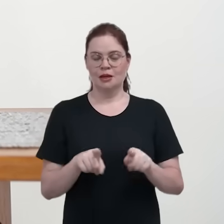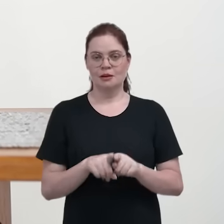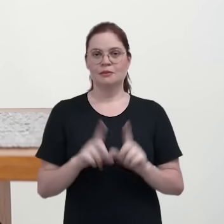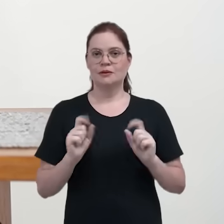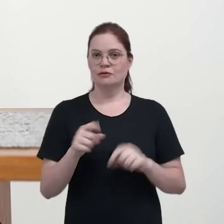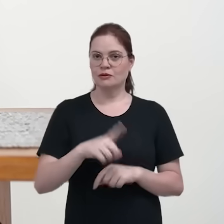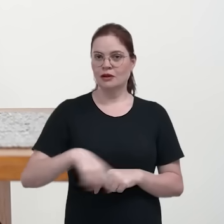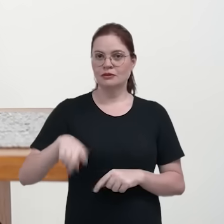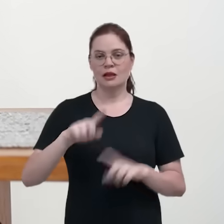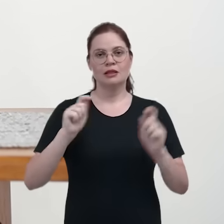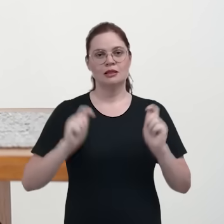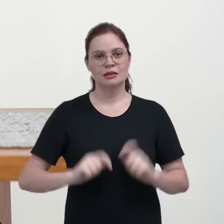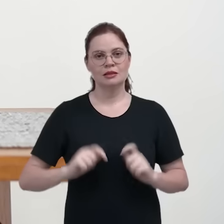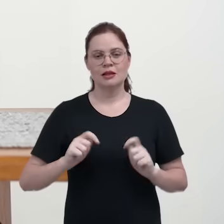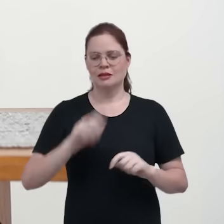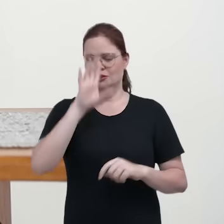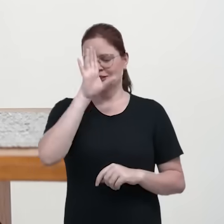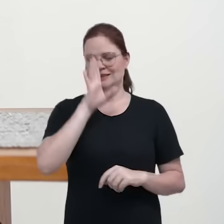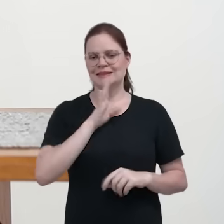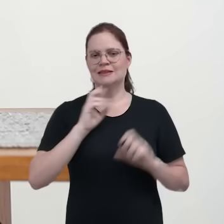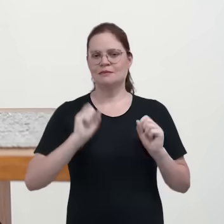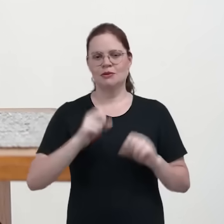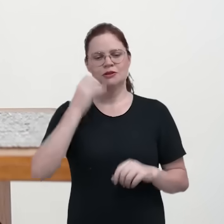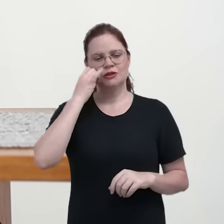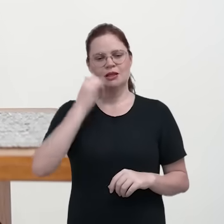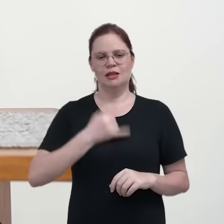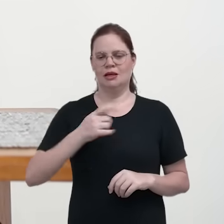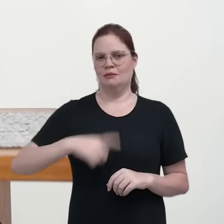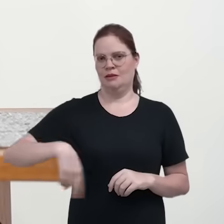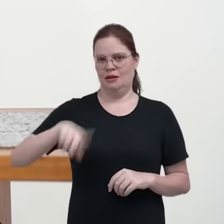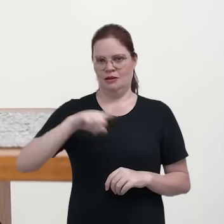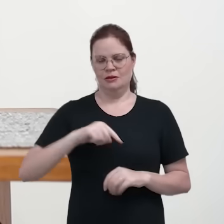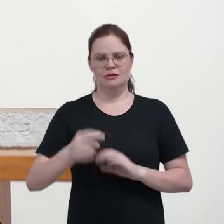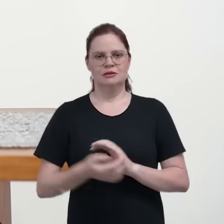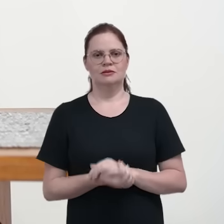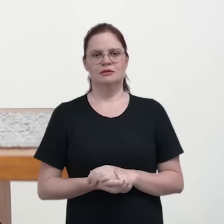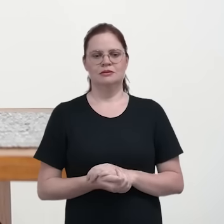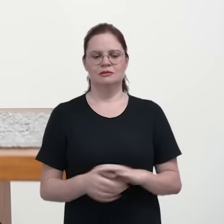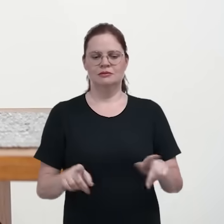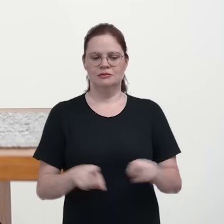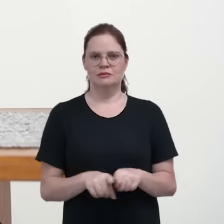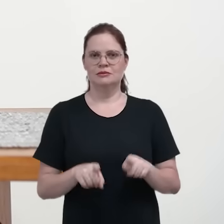onde você gratuitamente pode nos ligar e